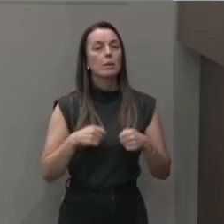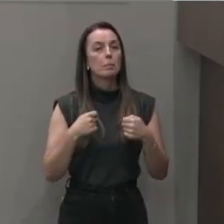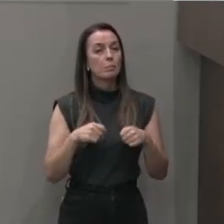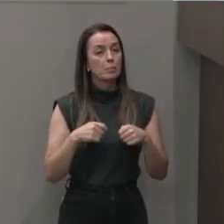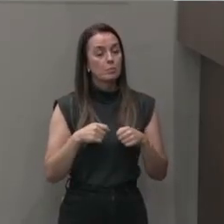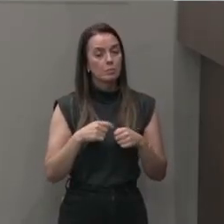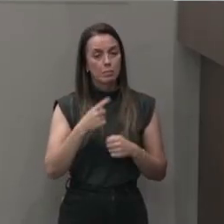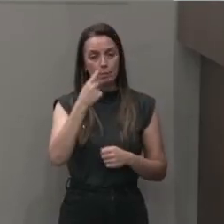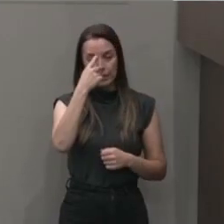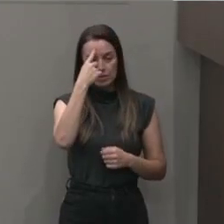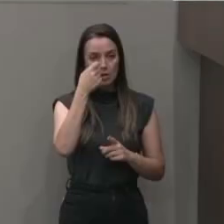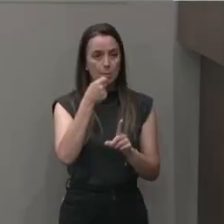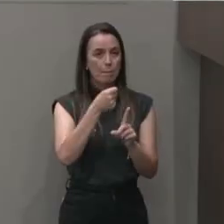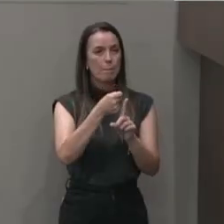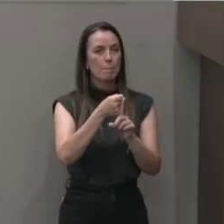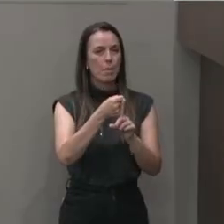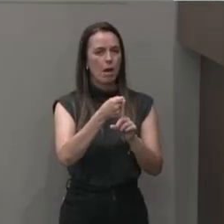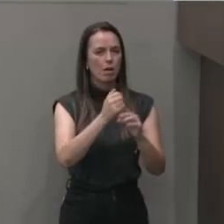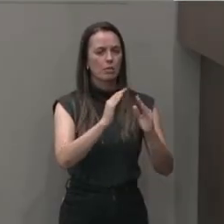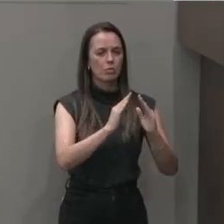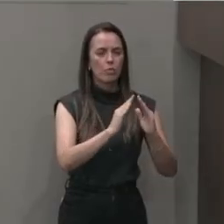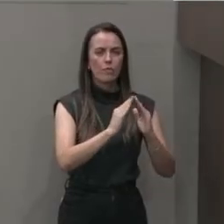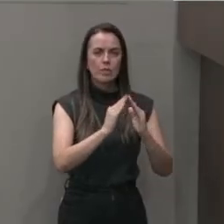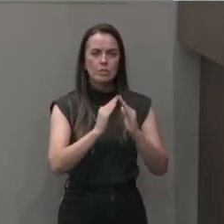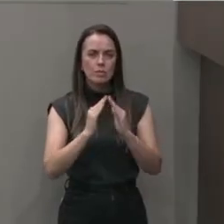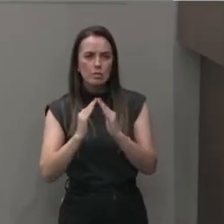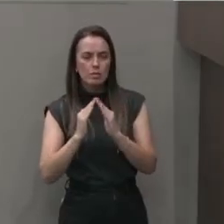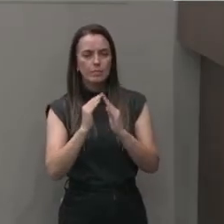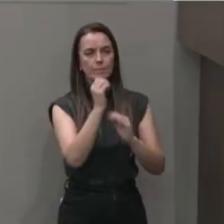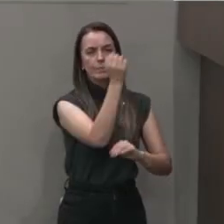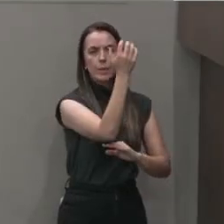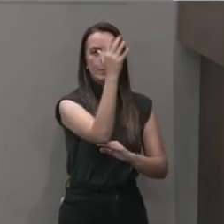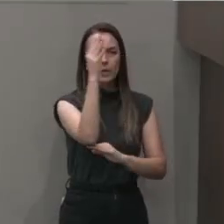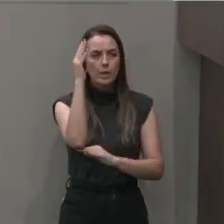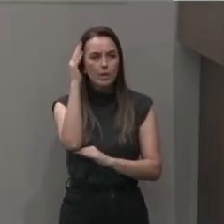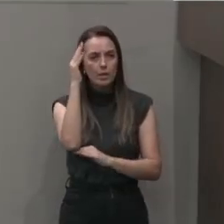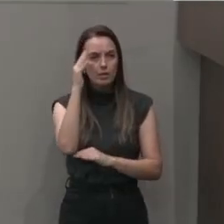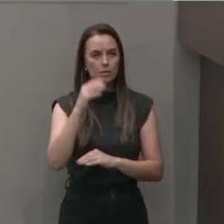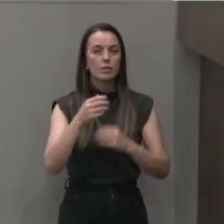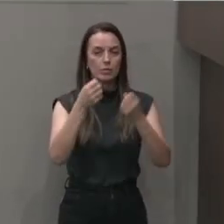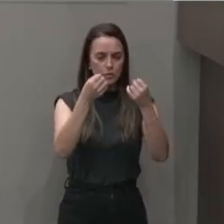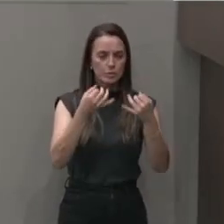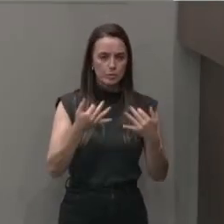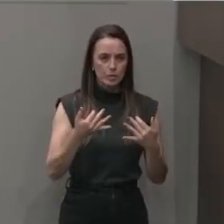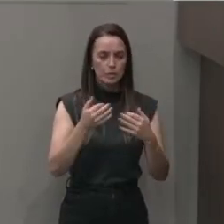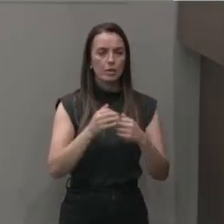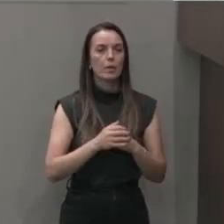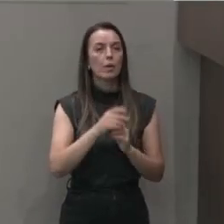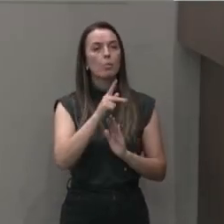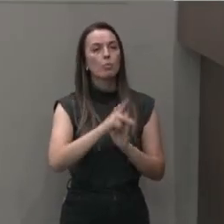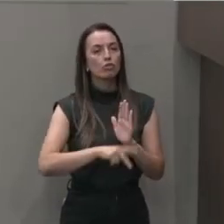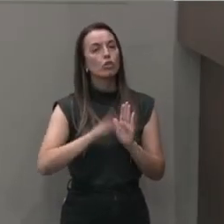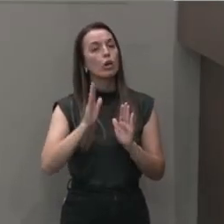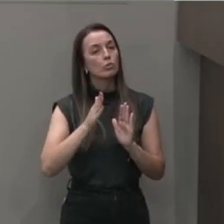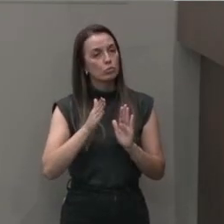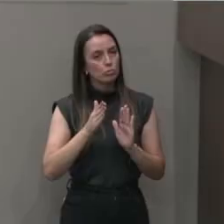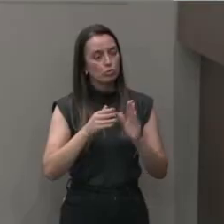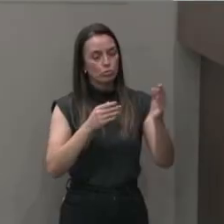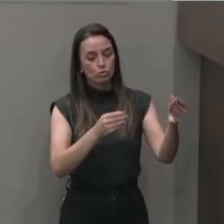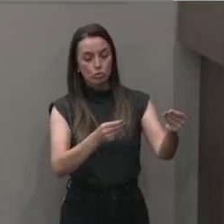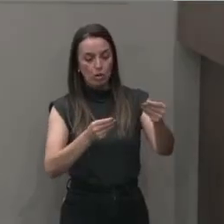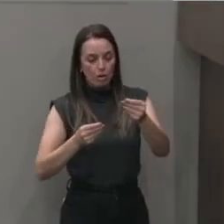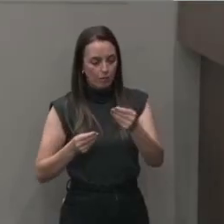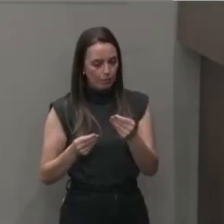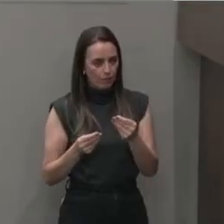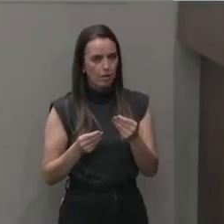de vizinhança, impacto ambiental, para os senhores entender. Esse projeto ele já passou aqui pela casa, no entanto, ele